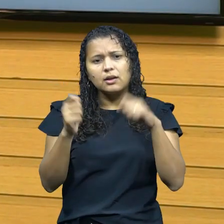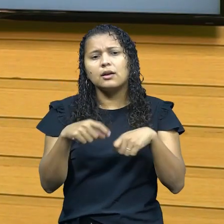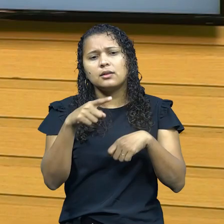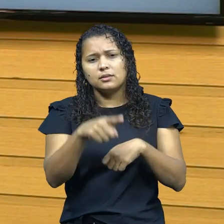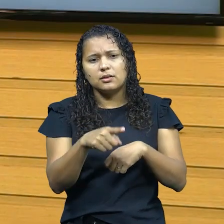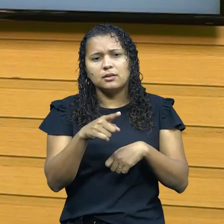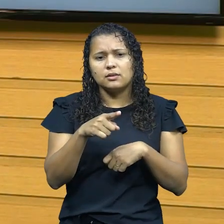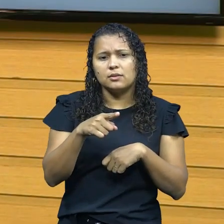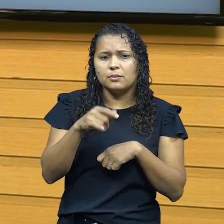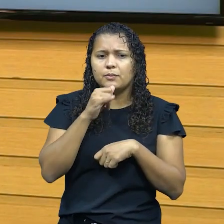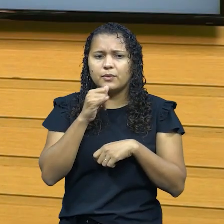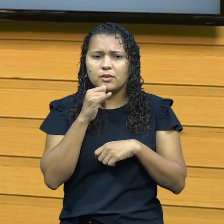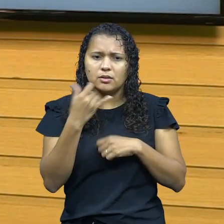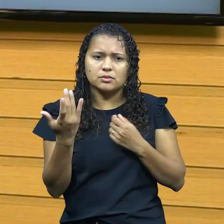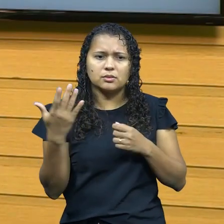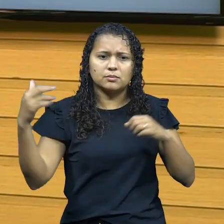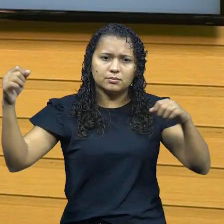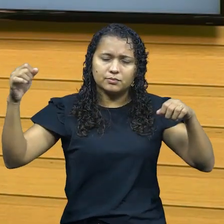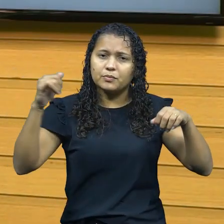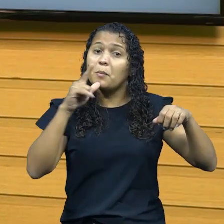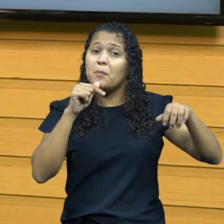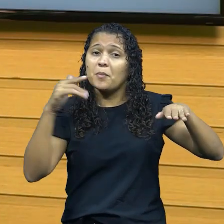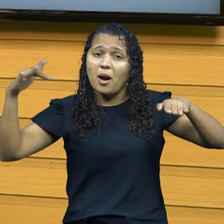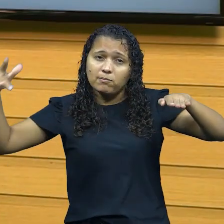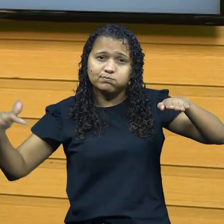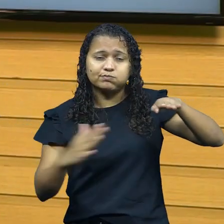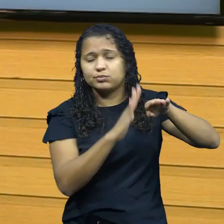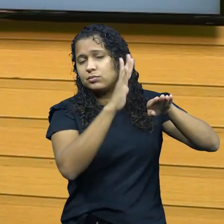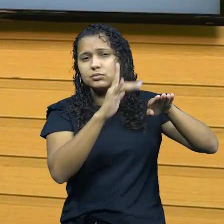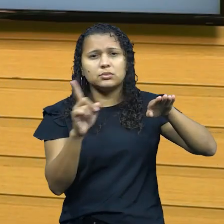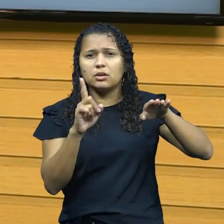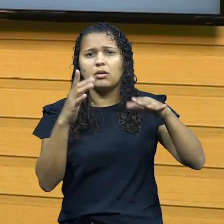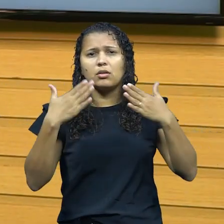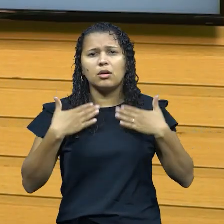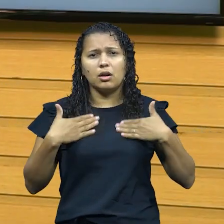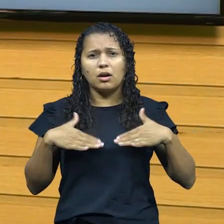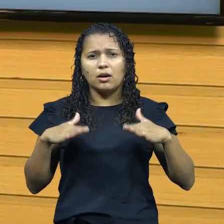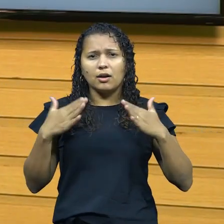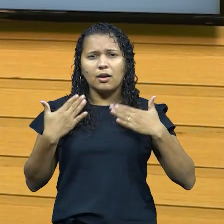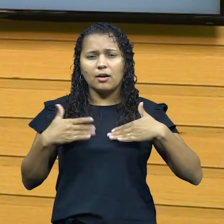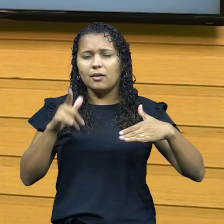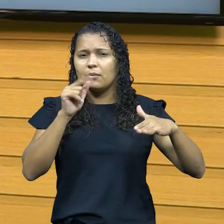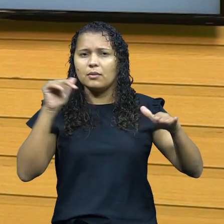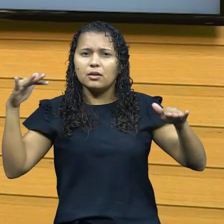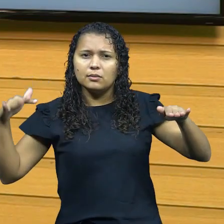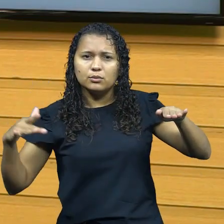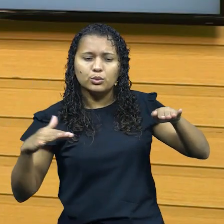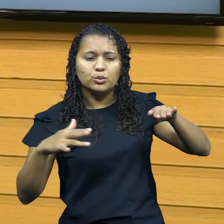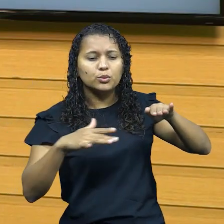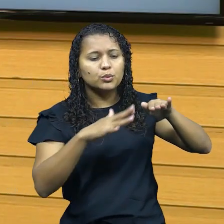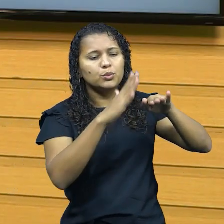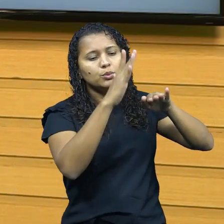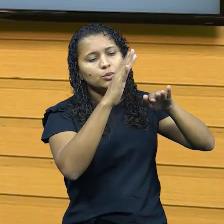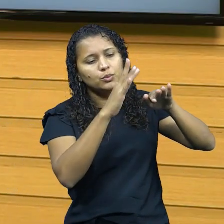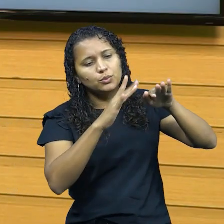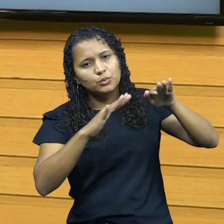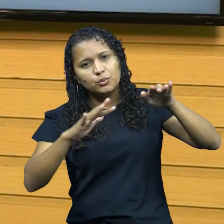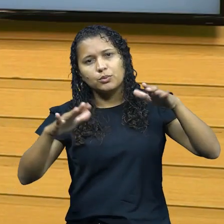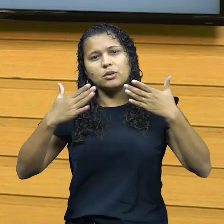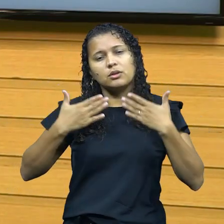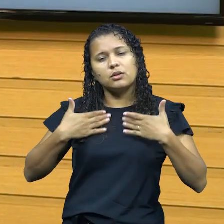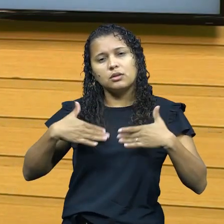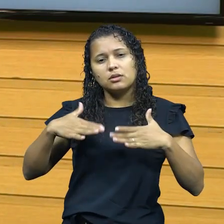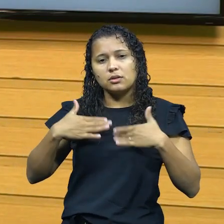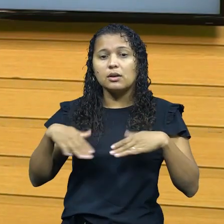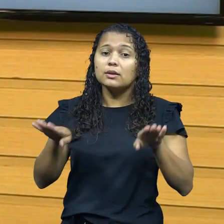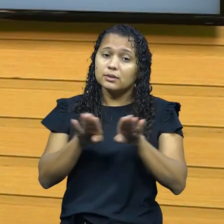não recebe tantas ações de marés, ali é onde o mar ele é um pouco mais calmo, ou seja, ele também pode ser de